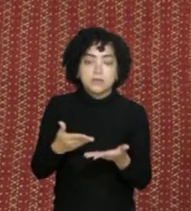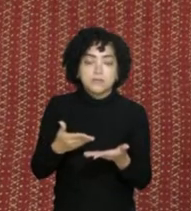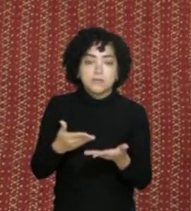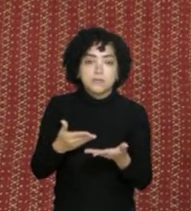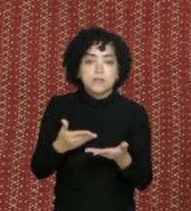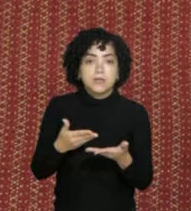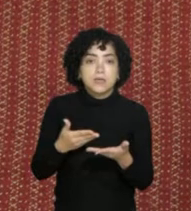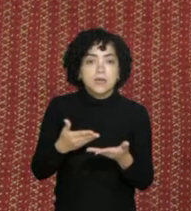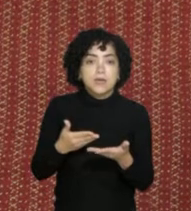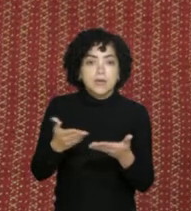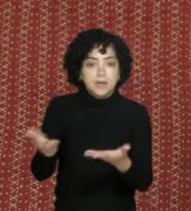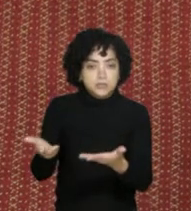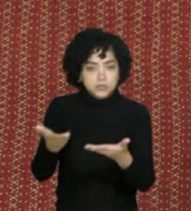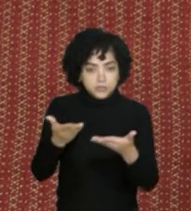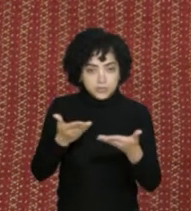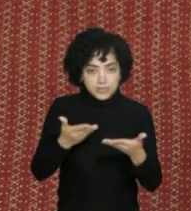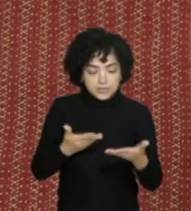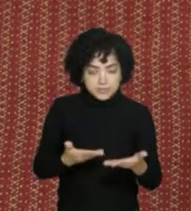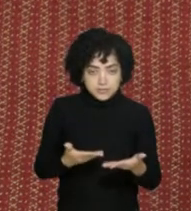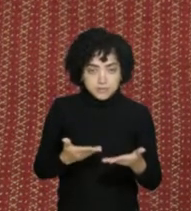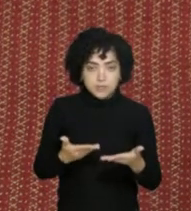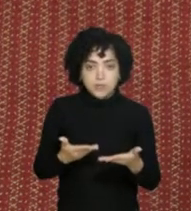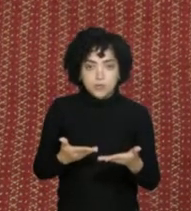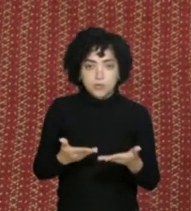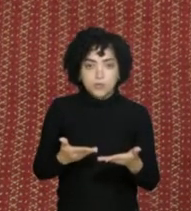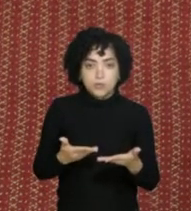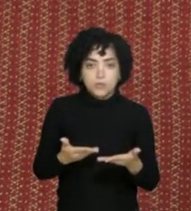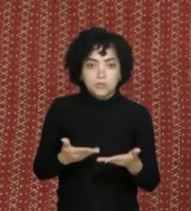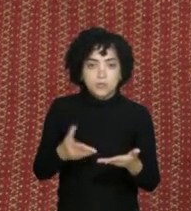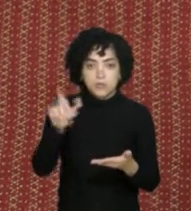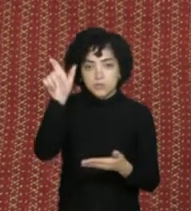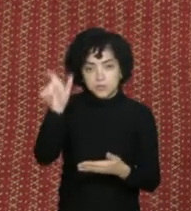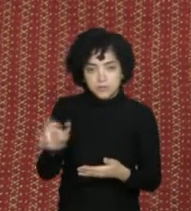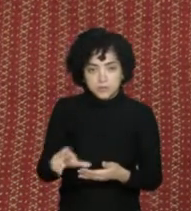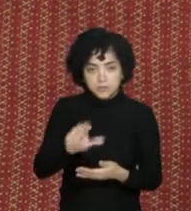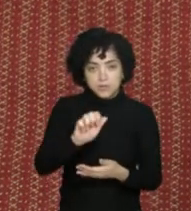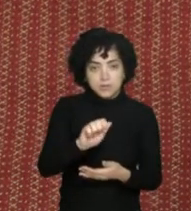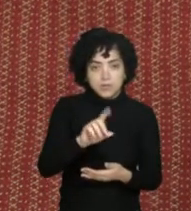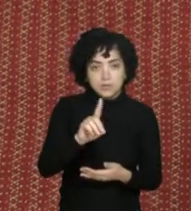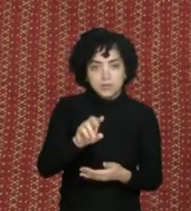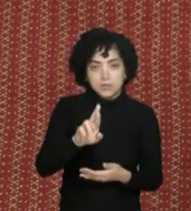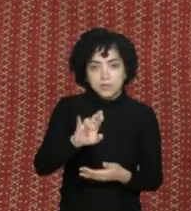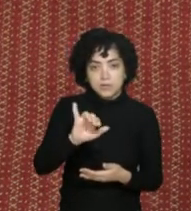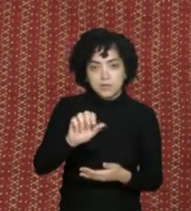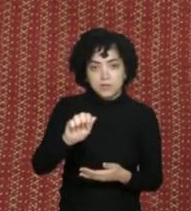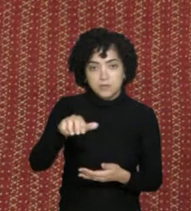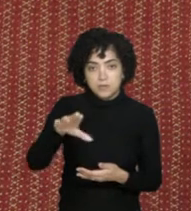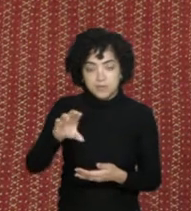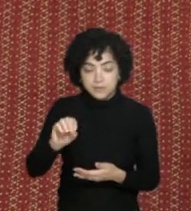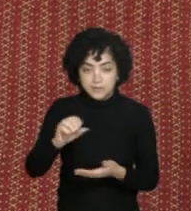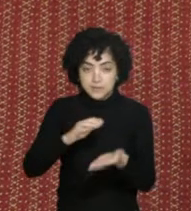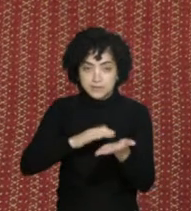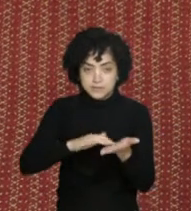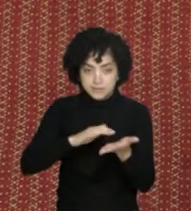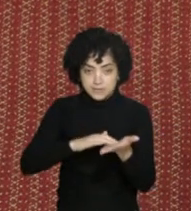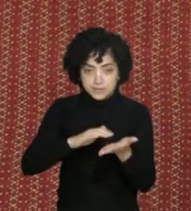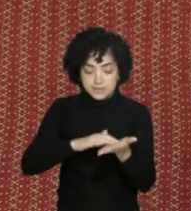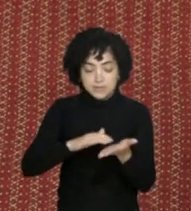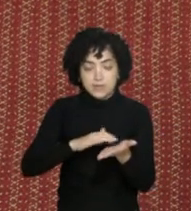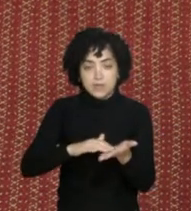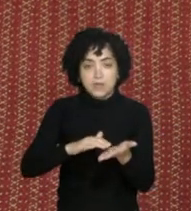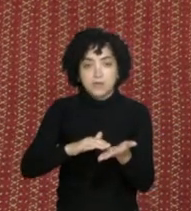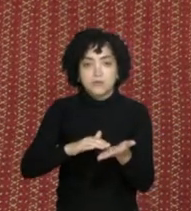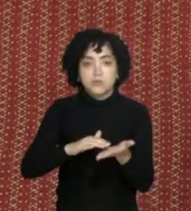a visita em gabinete do Adriano Rodrigues, que é o secretário executivo